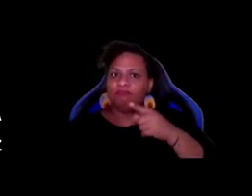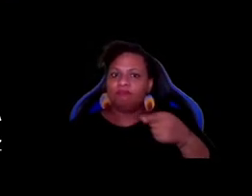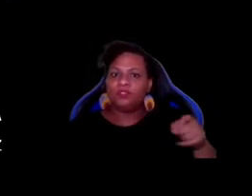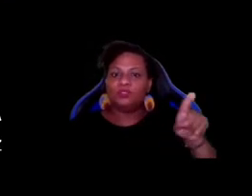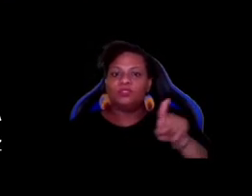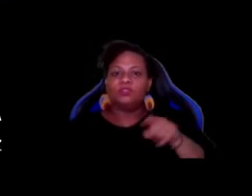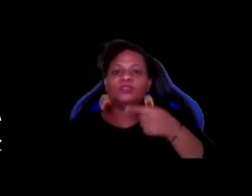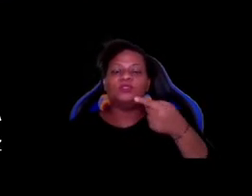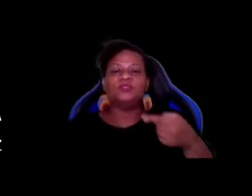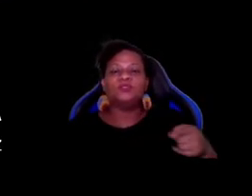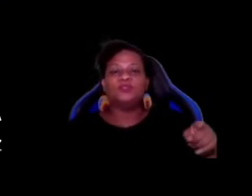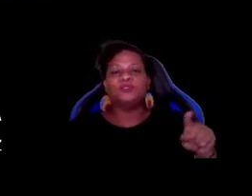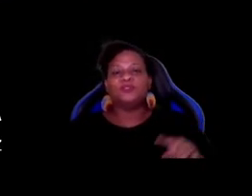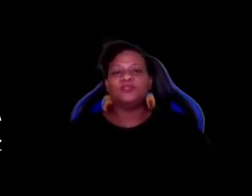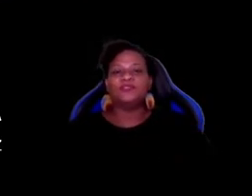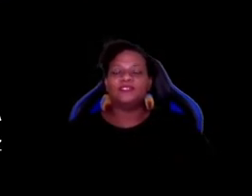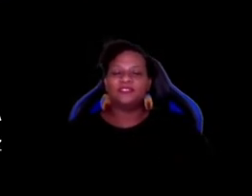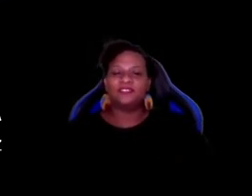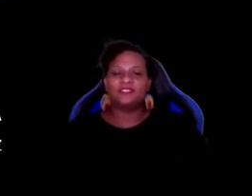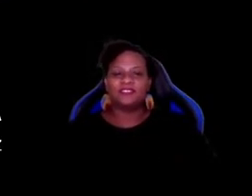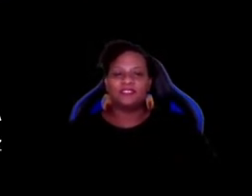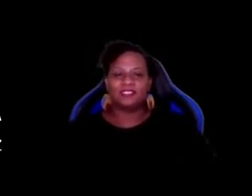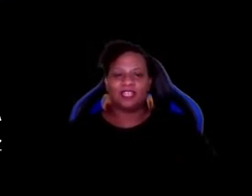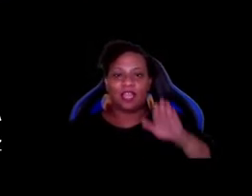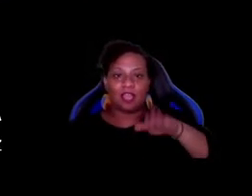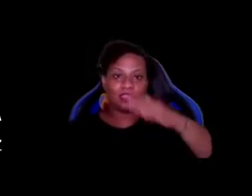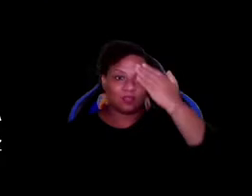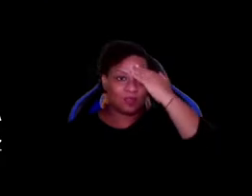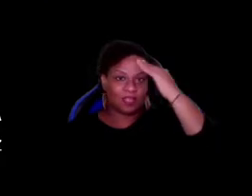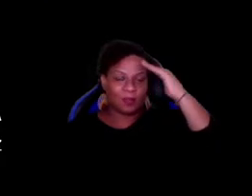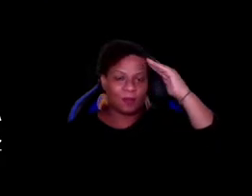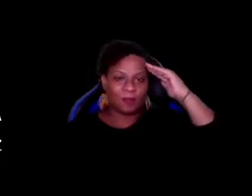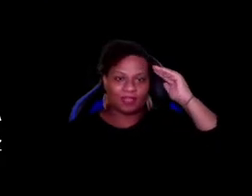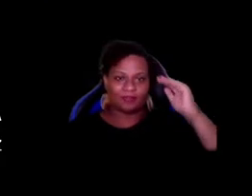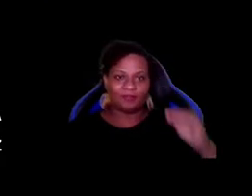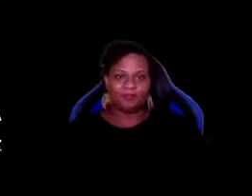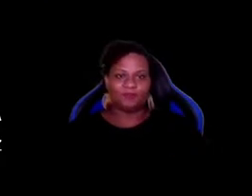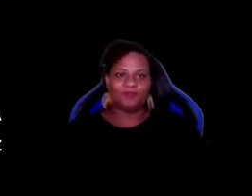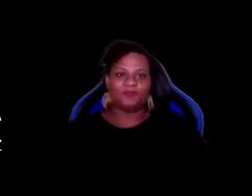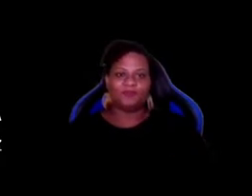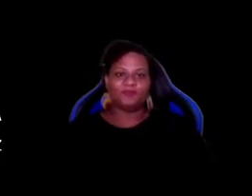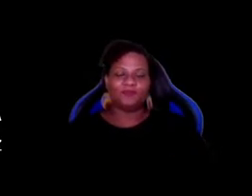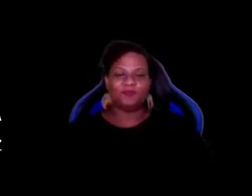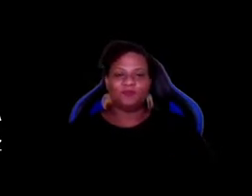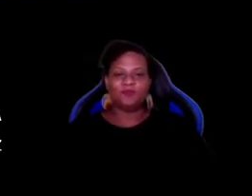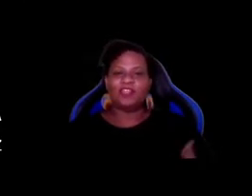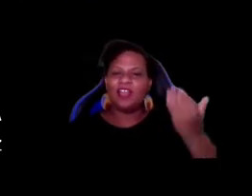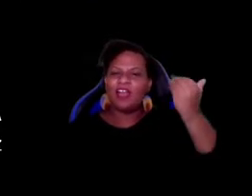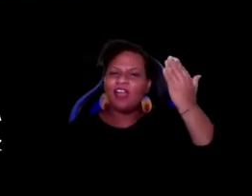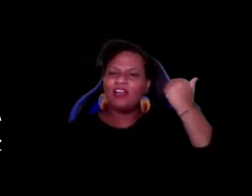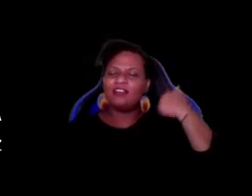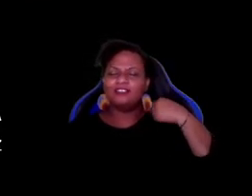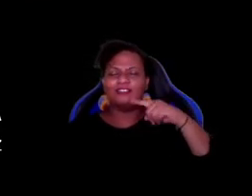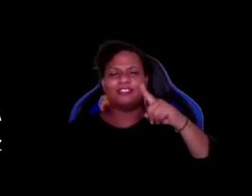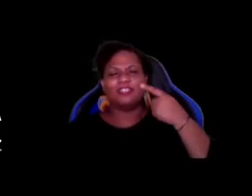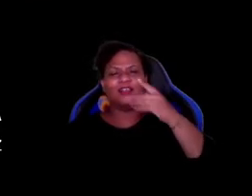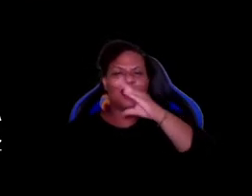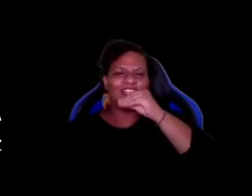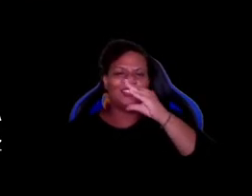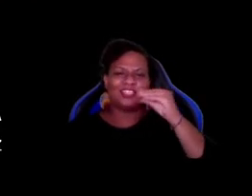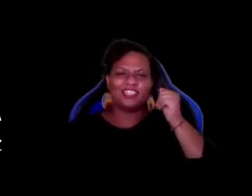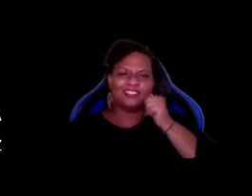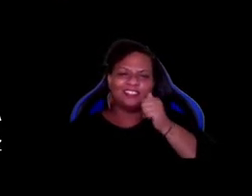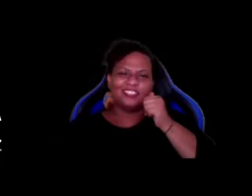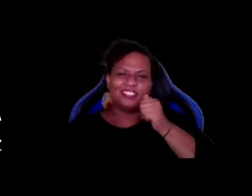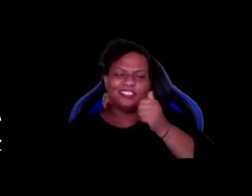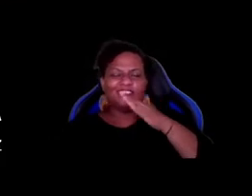orquestra, né, do candomblé. Mas naquela época, de menina, adolescente, era